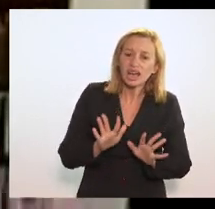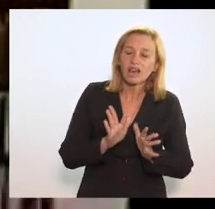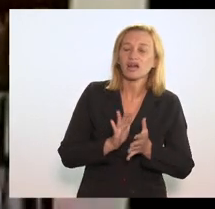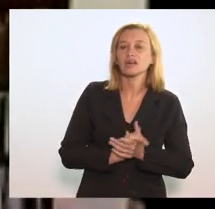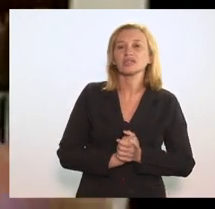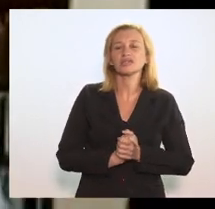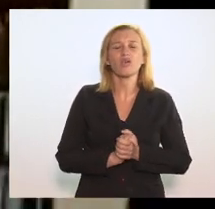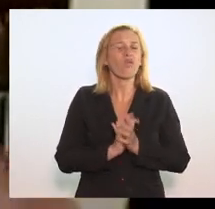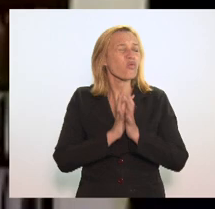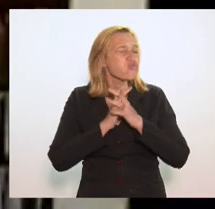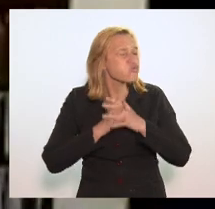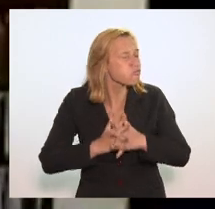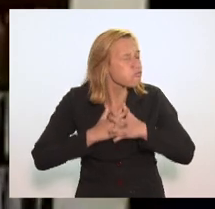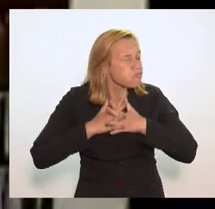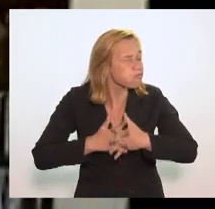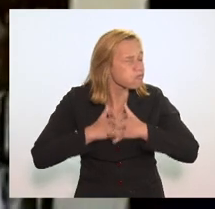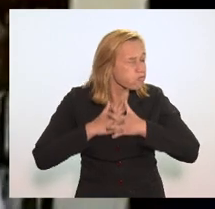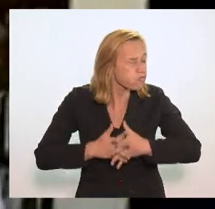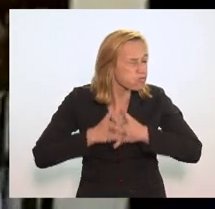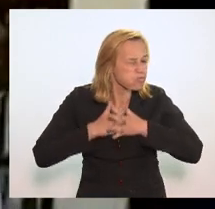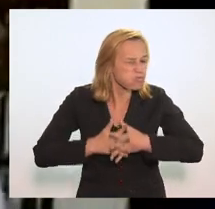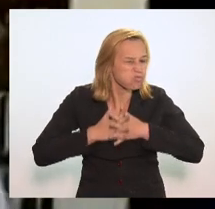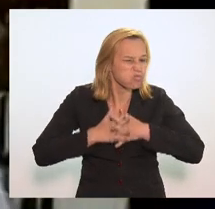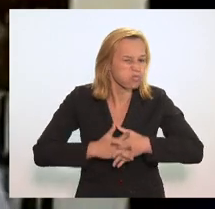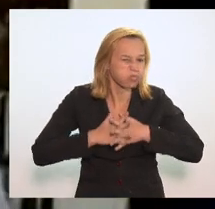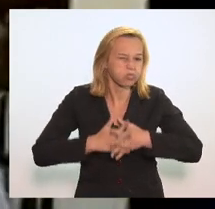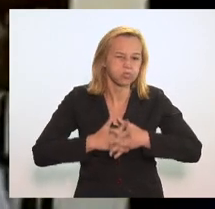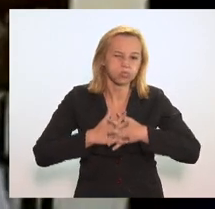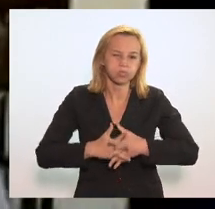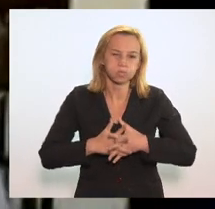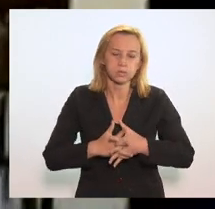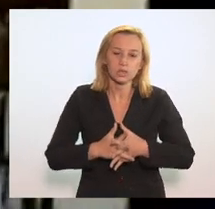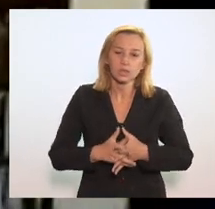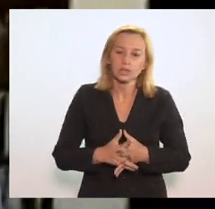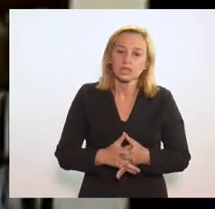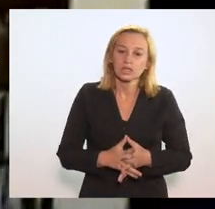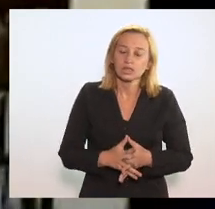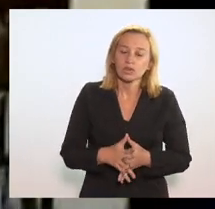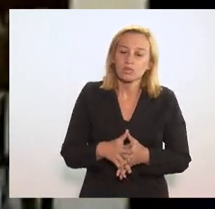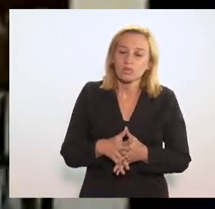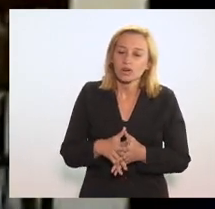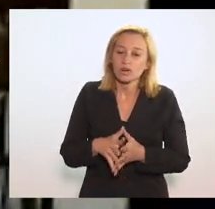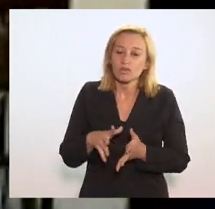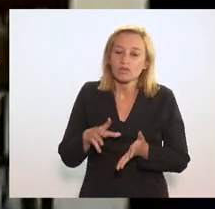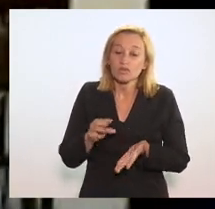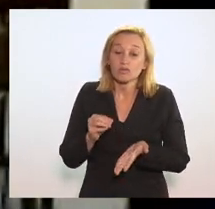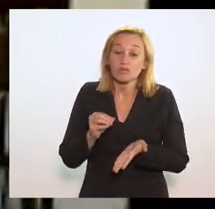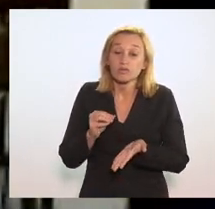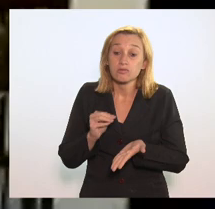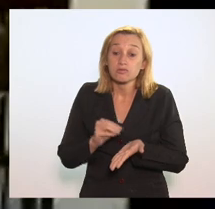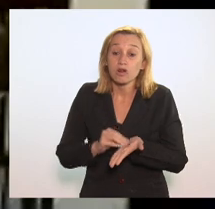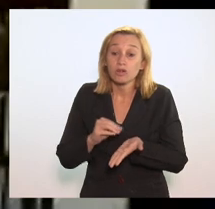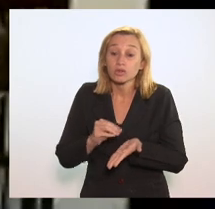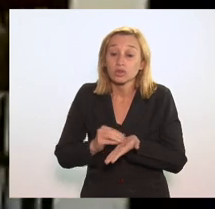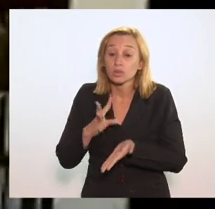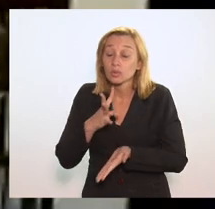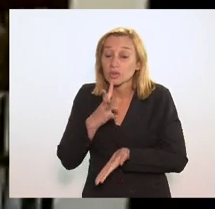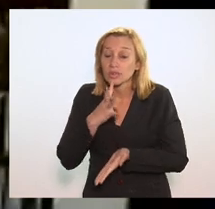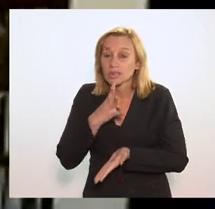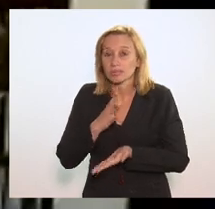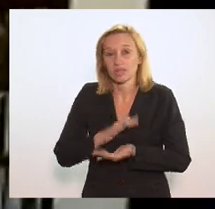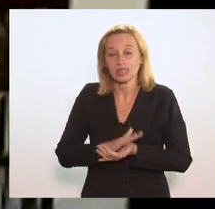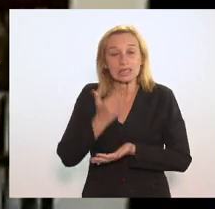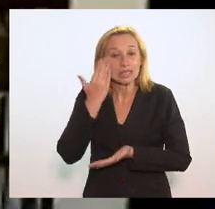muito complicado, porque há uma irracionalidade que permeia